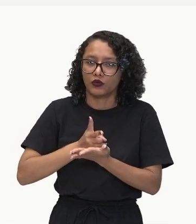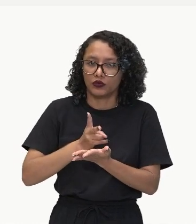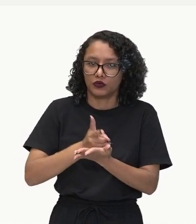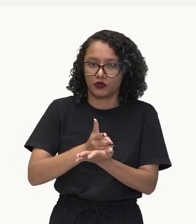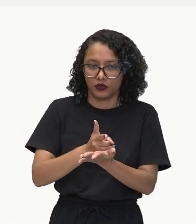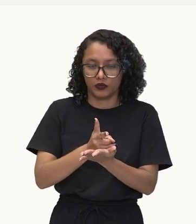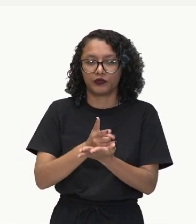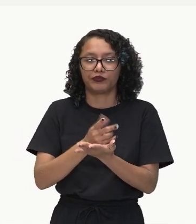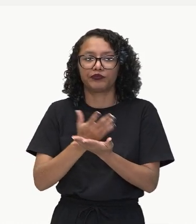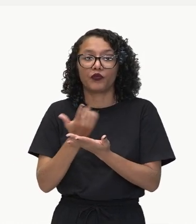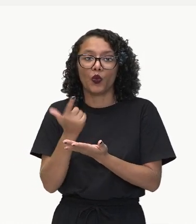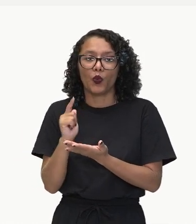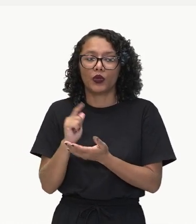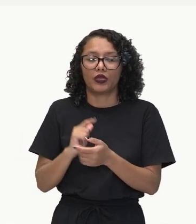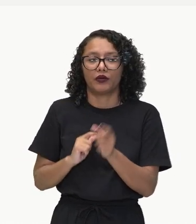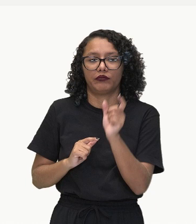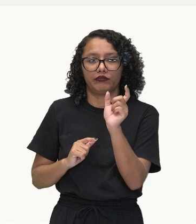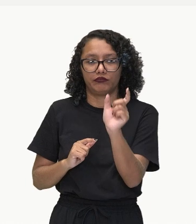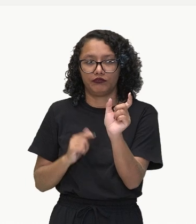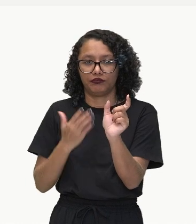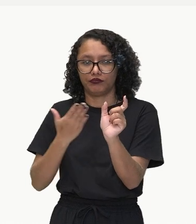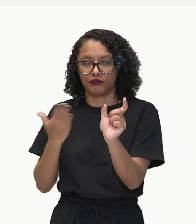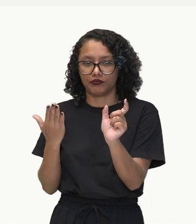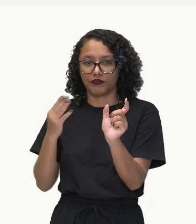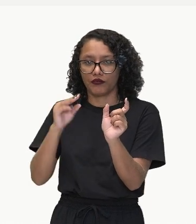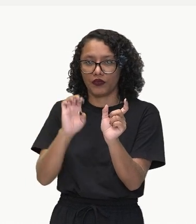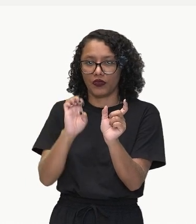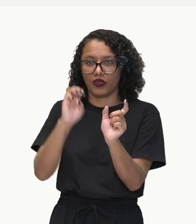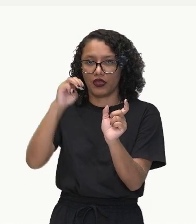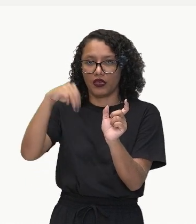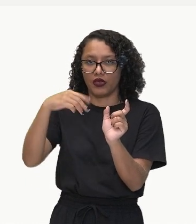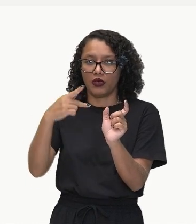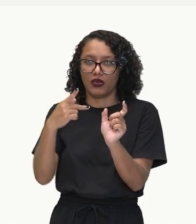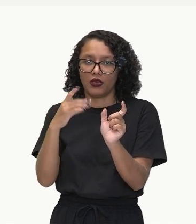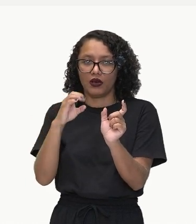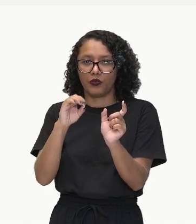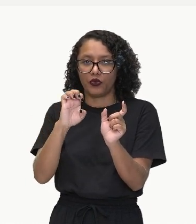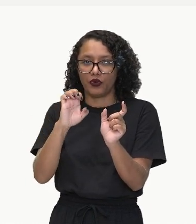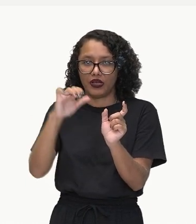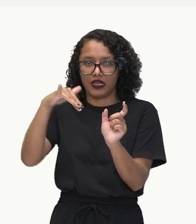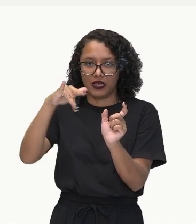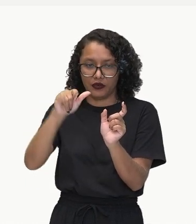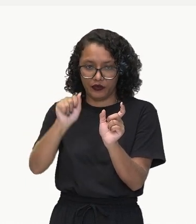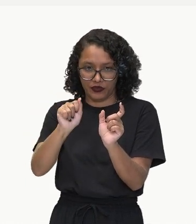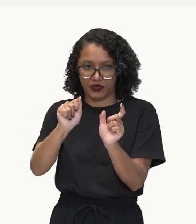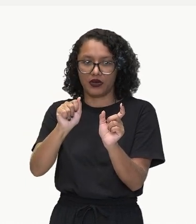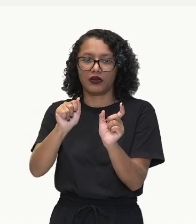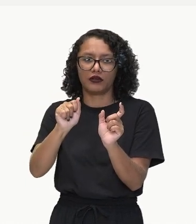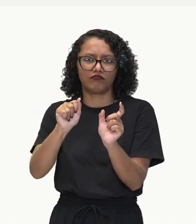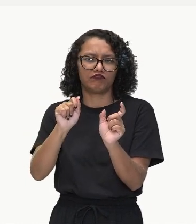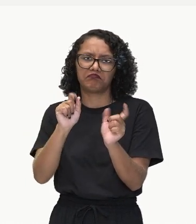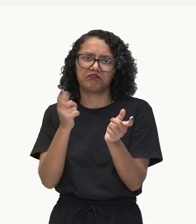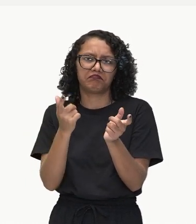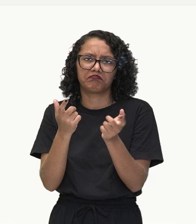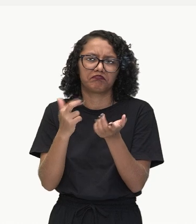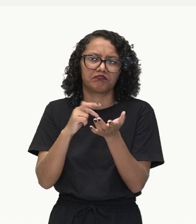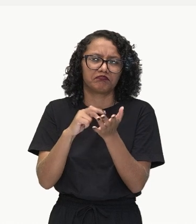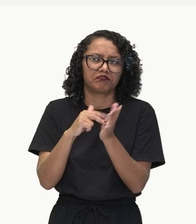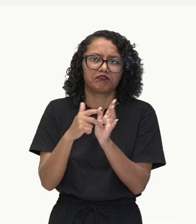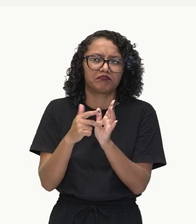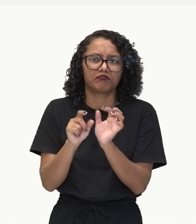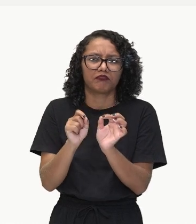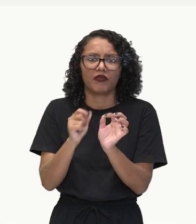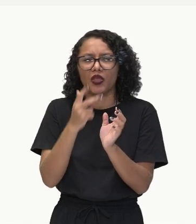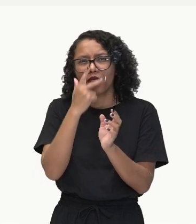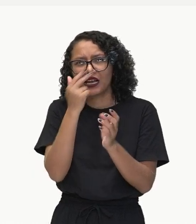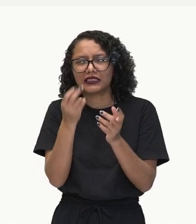em poema. Ó, em poema. O que venceu? O que ele quis dizer aqui, né? Acho que de criação,